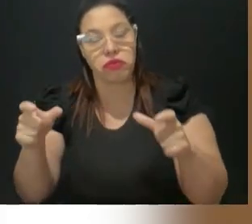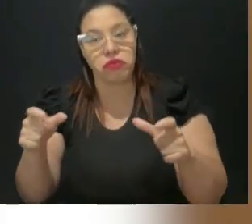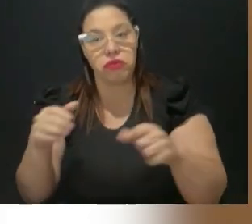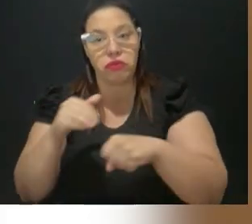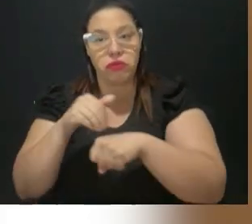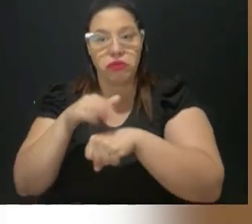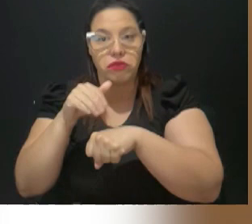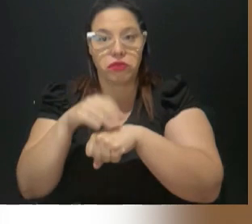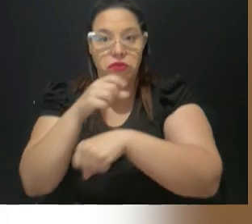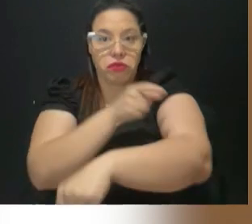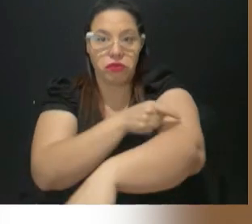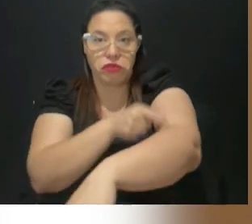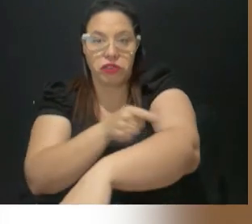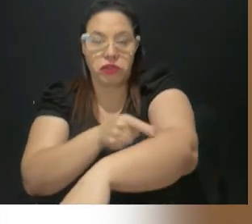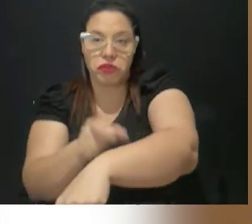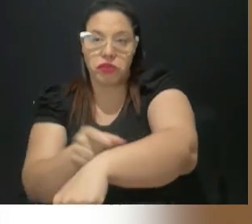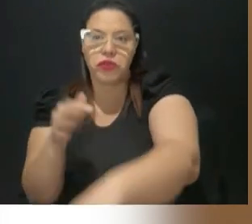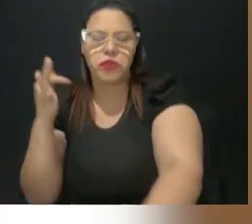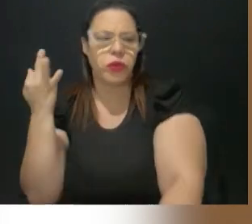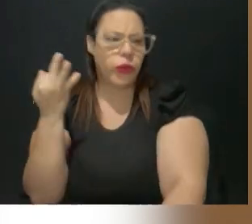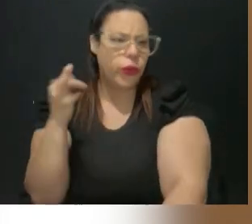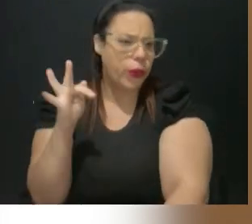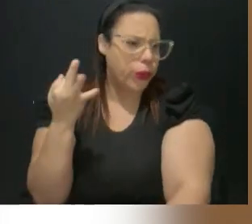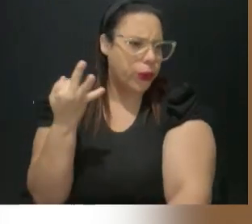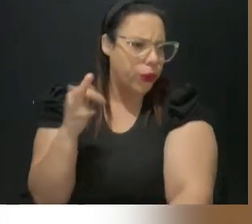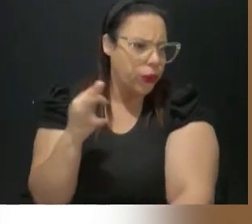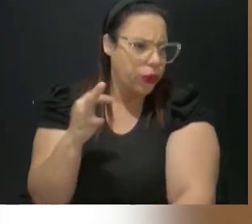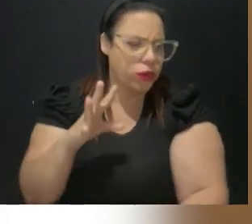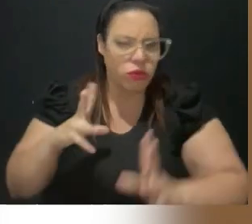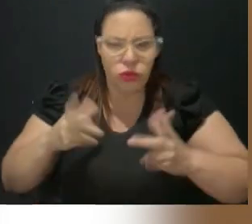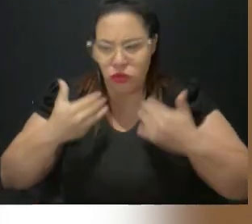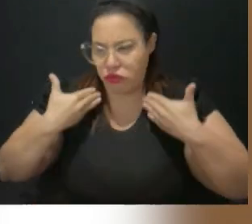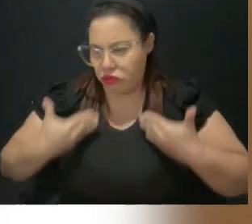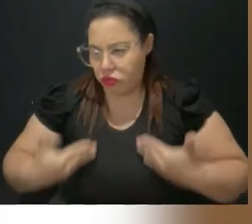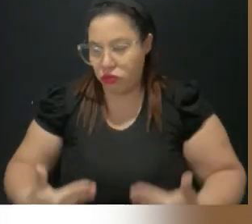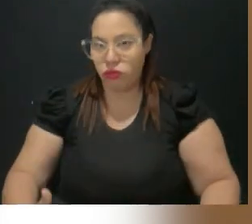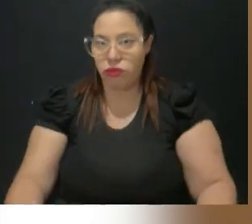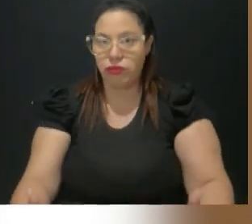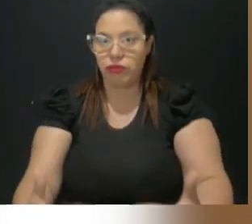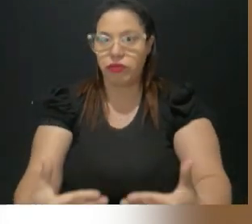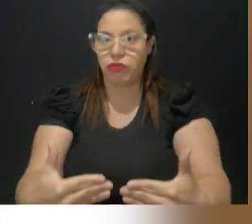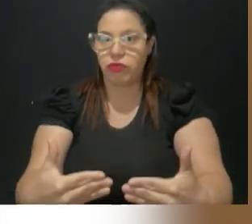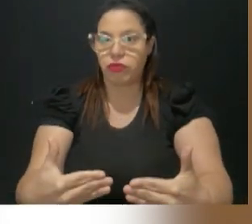pouco mais de lesões dolorosas por todo o corpo.